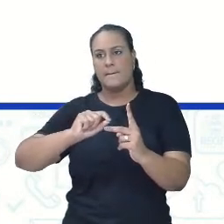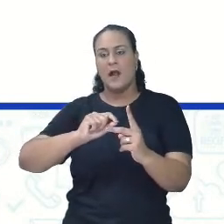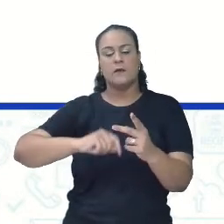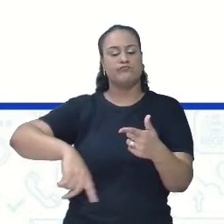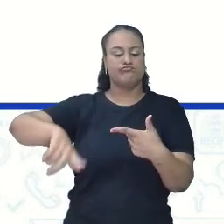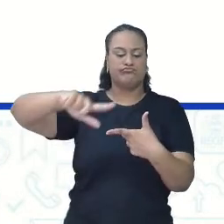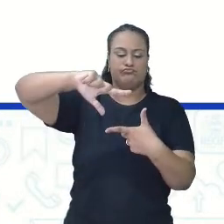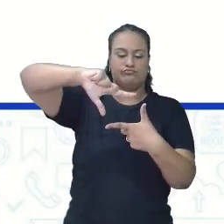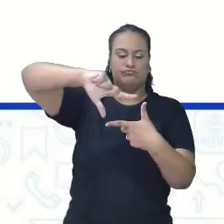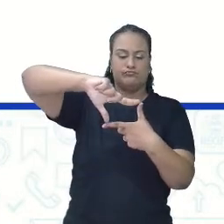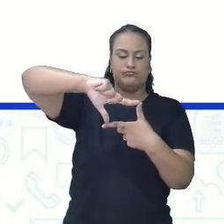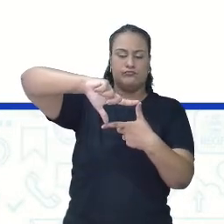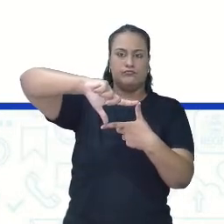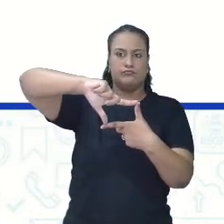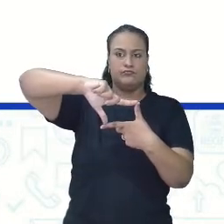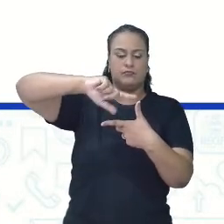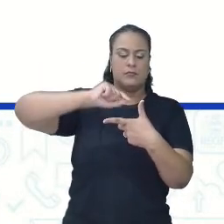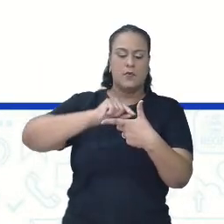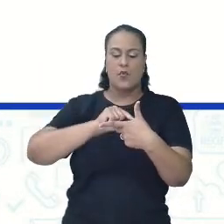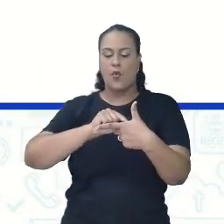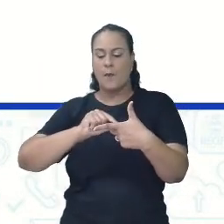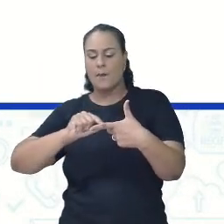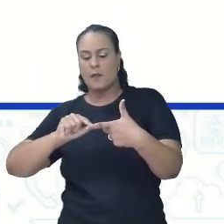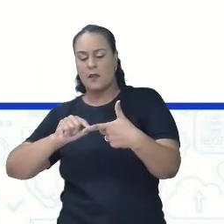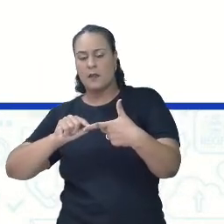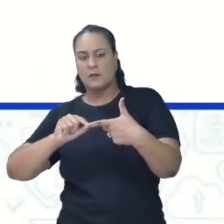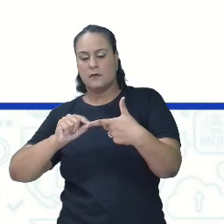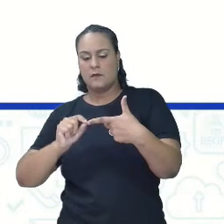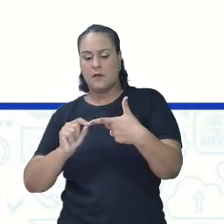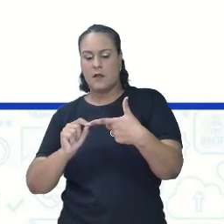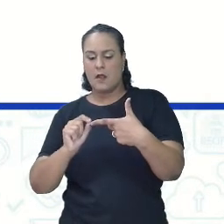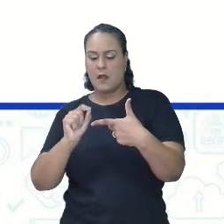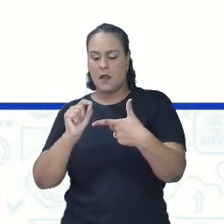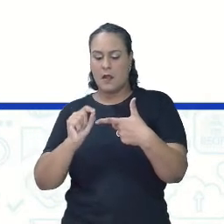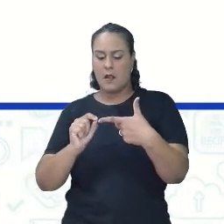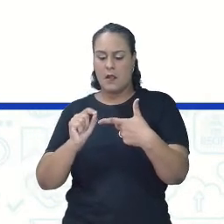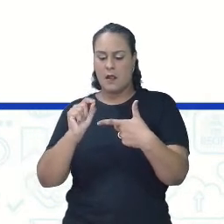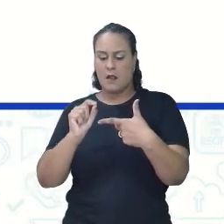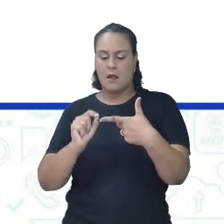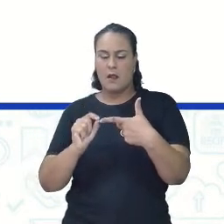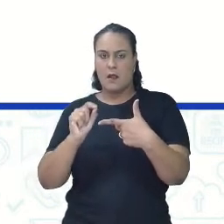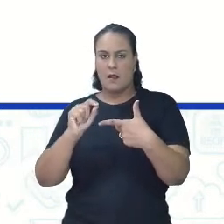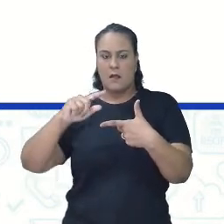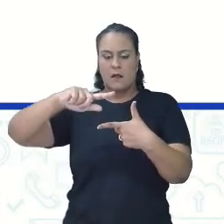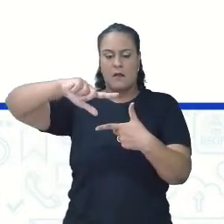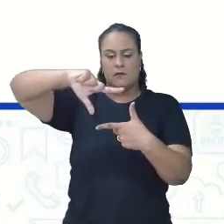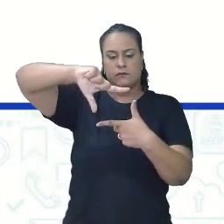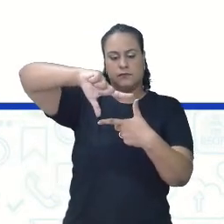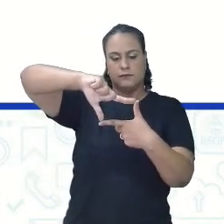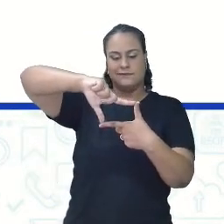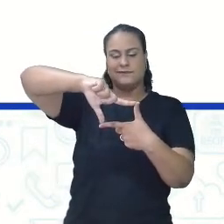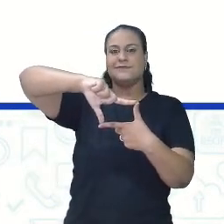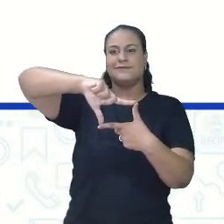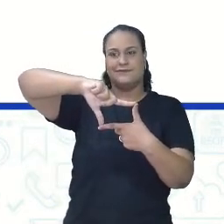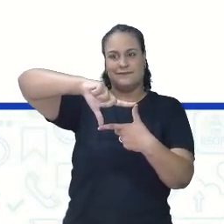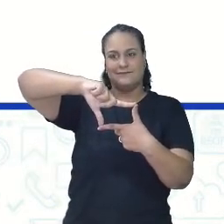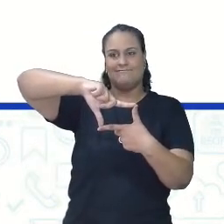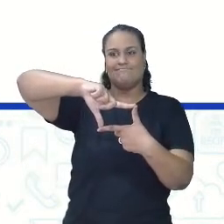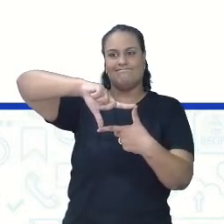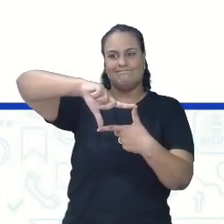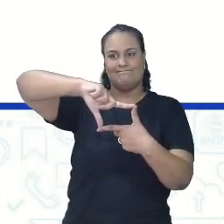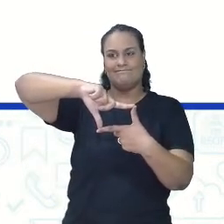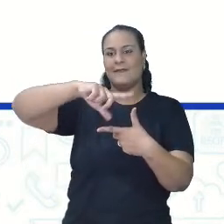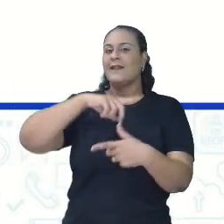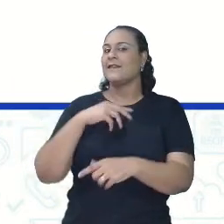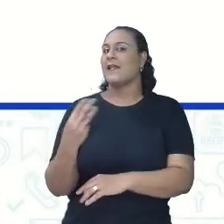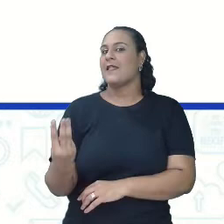que aparecem, né? O comprimento, a largura e a altura desse bloco. A gente começa a perceber essa relação entre